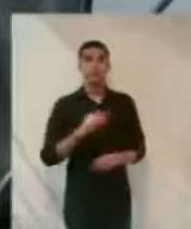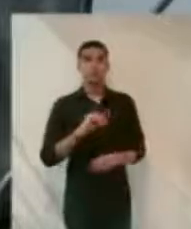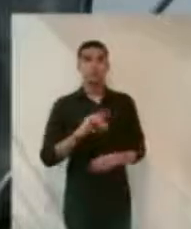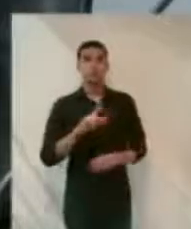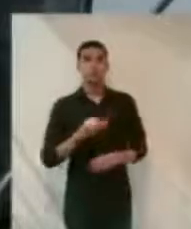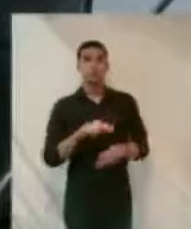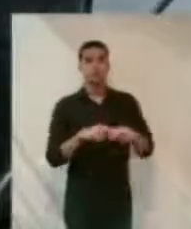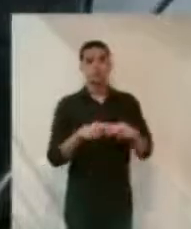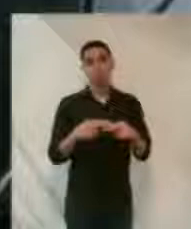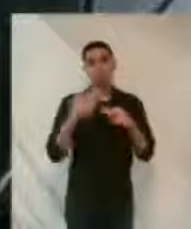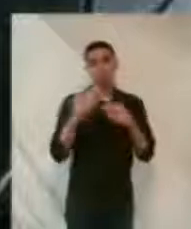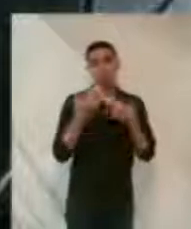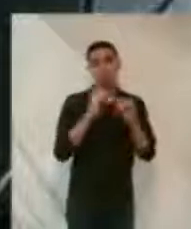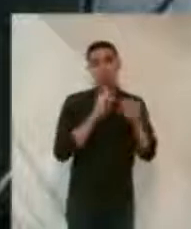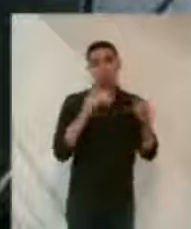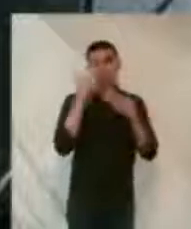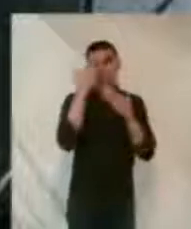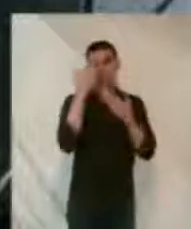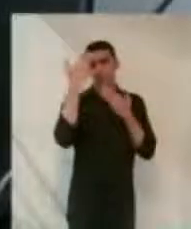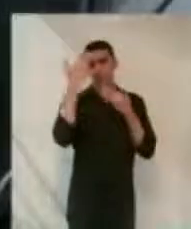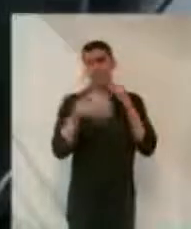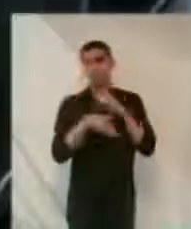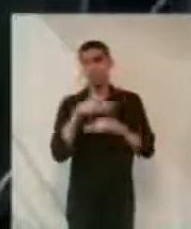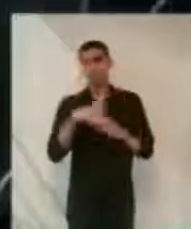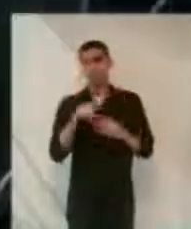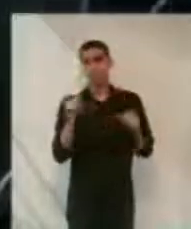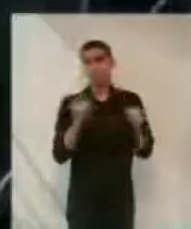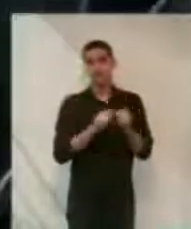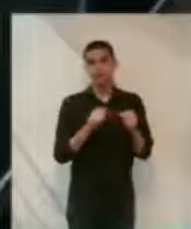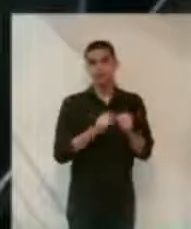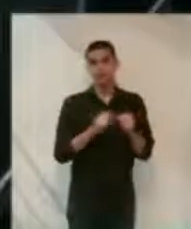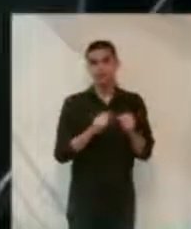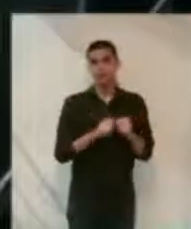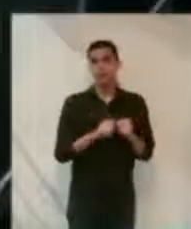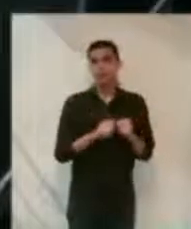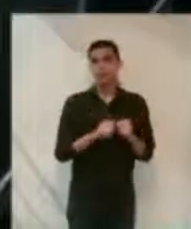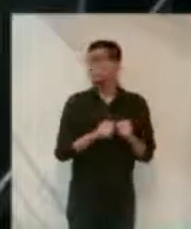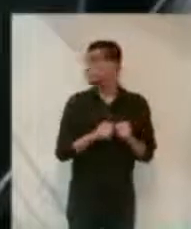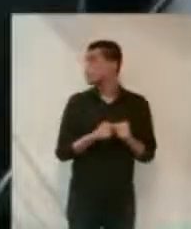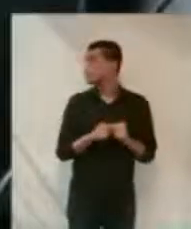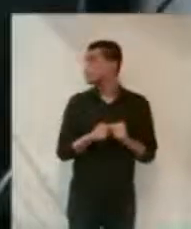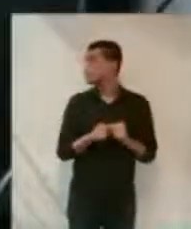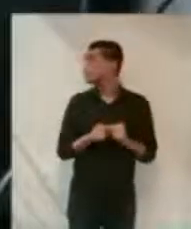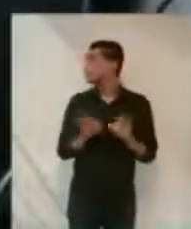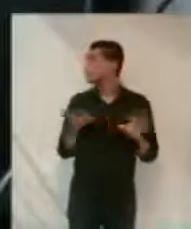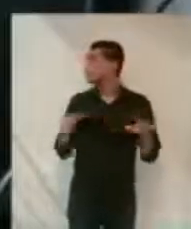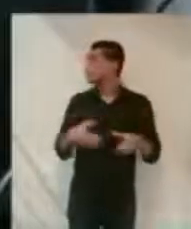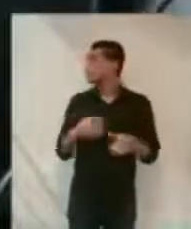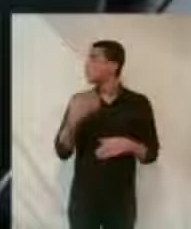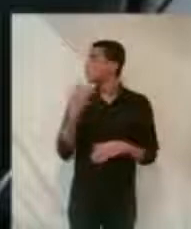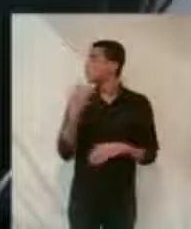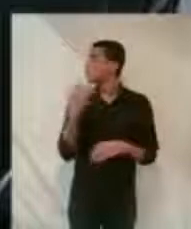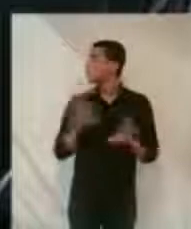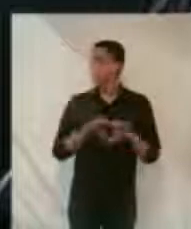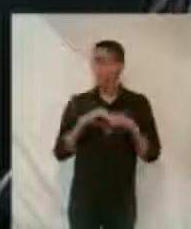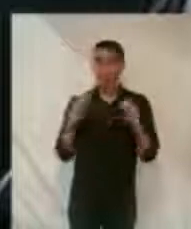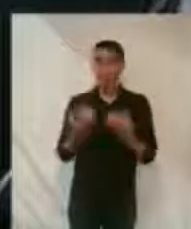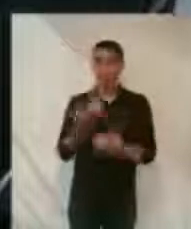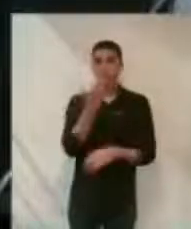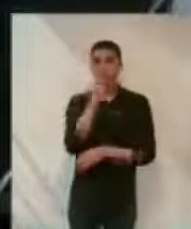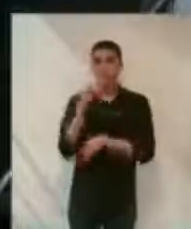pelo agradecimento, por tudo que ela fez, tem feito pela Comissão do Meio Ambiente. É uma pessoa muito